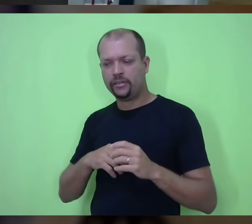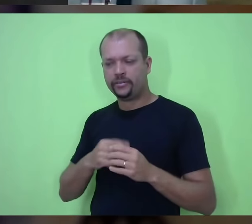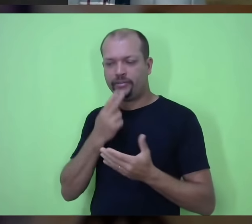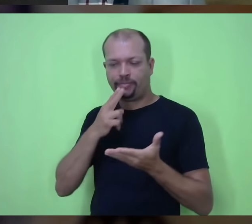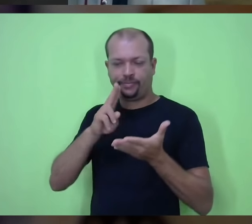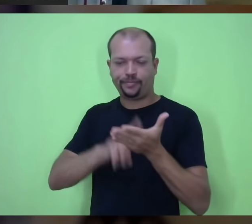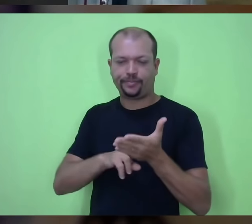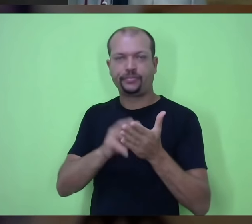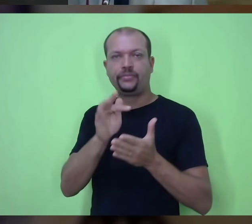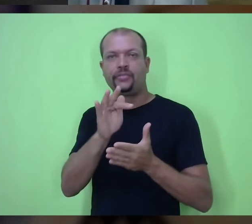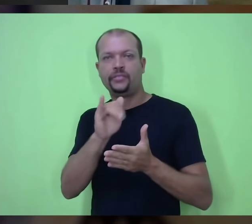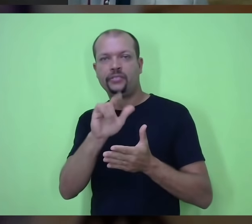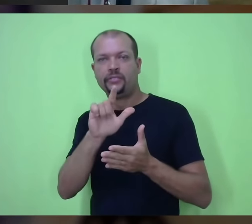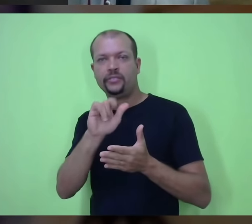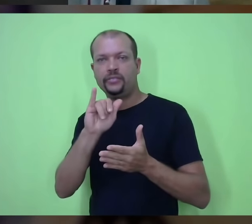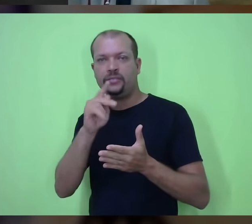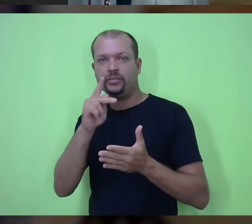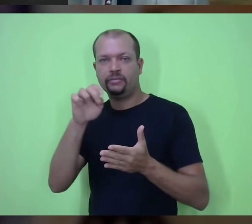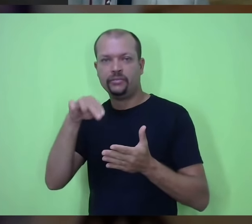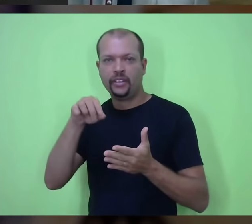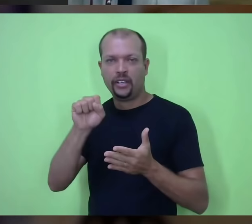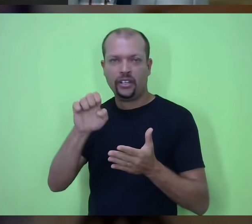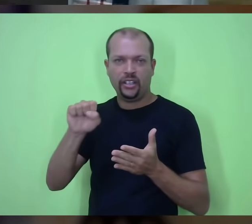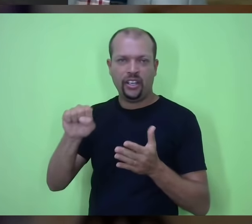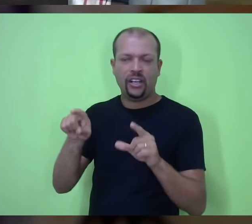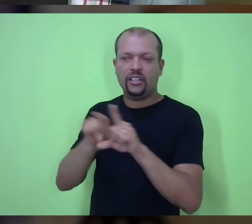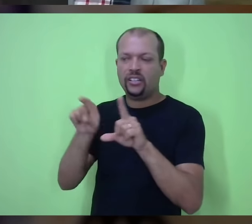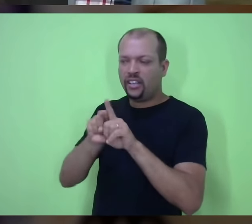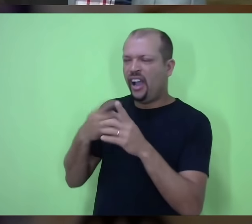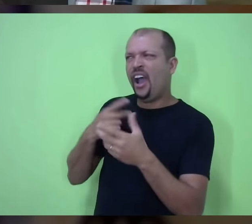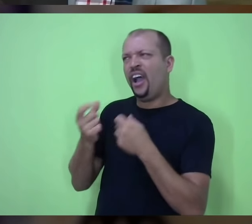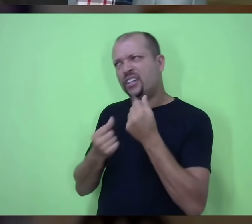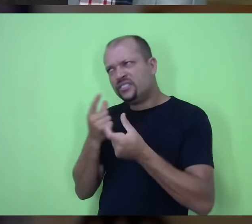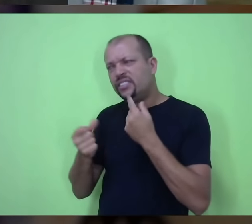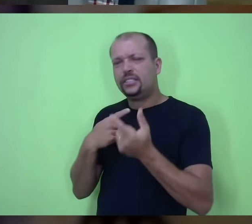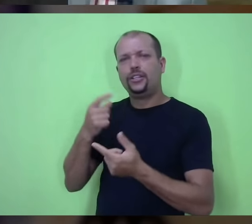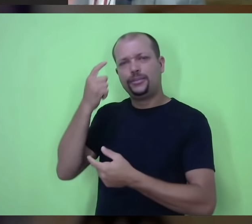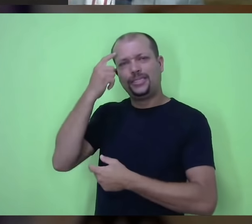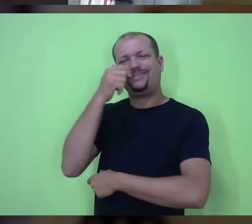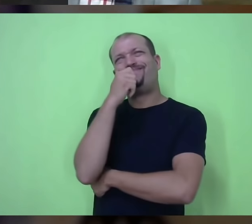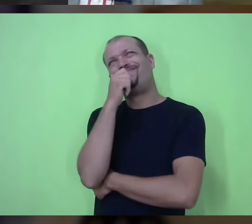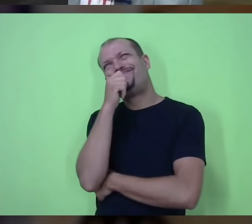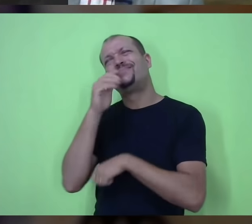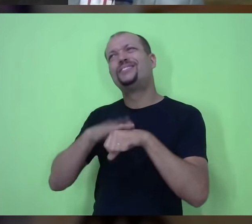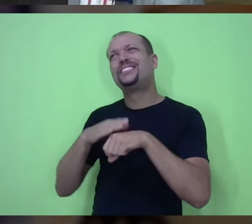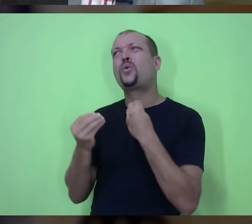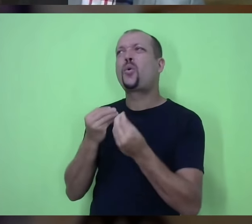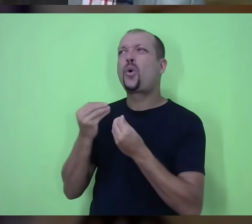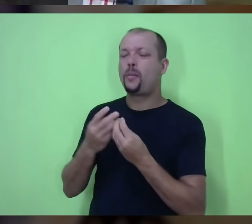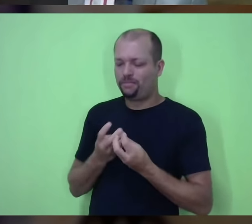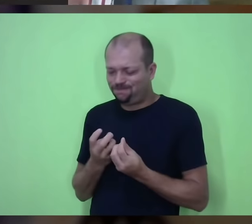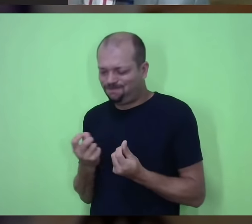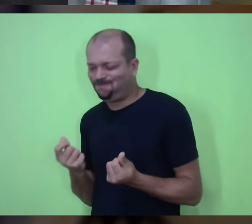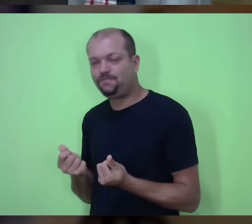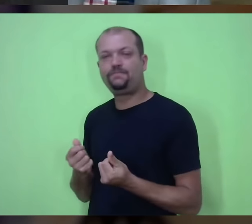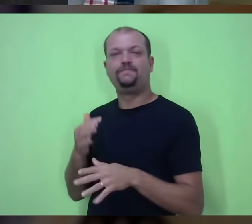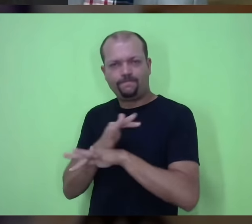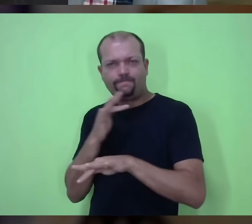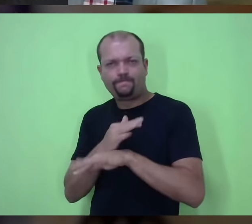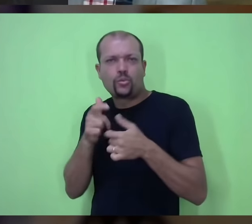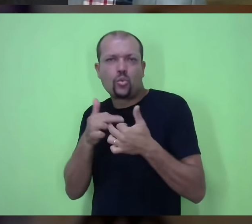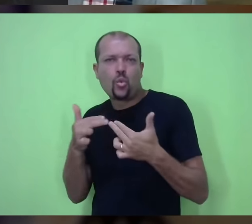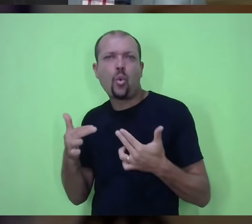Filipenses, por vezes nós somos convidados, chamados a dar um passo atrás, a nos esvaziarmos, a suportar